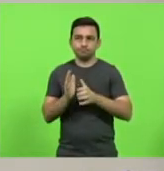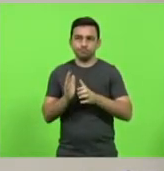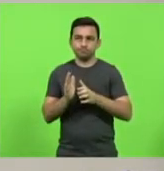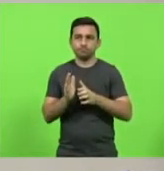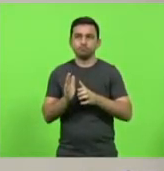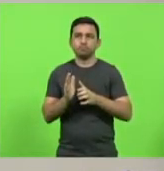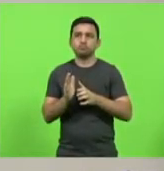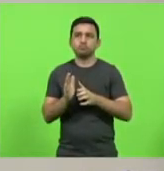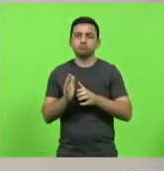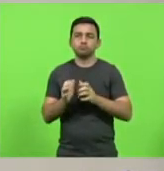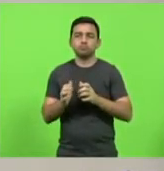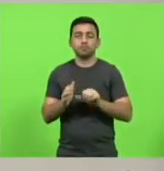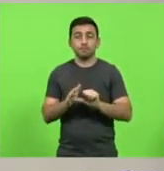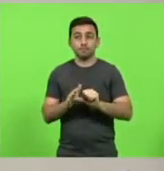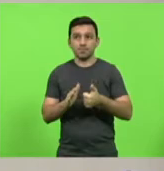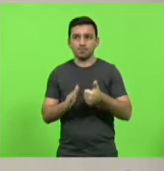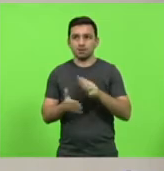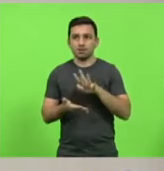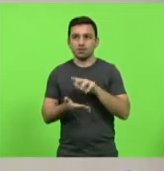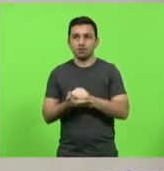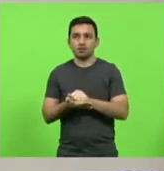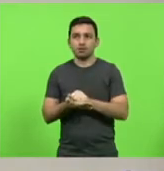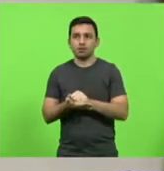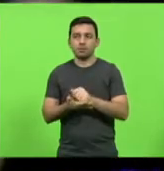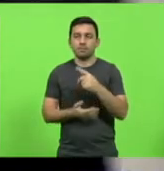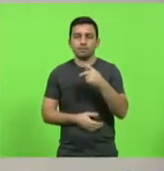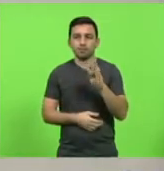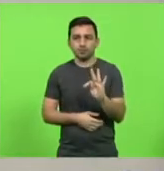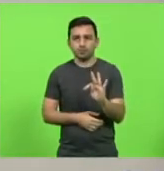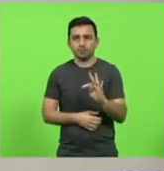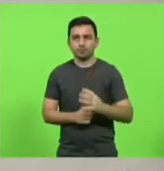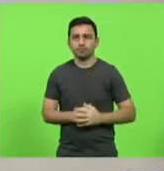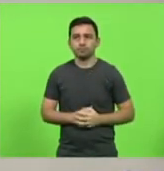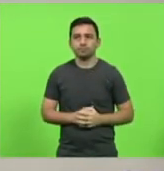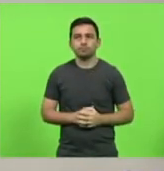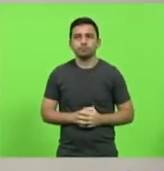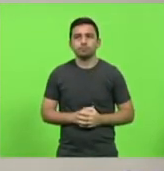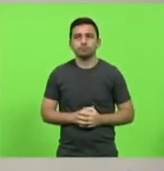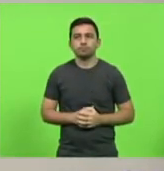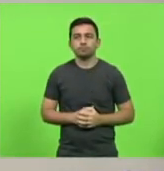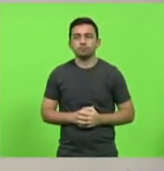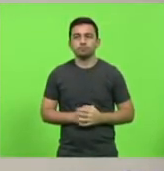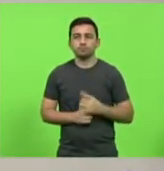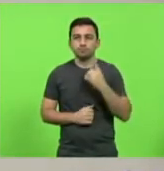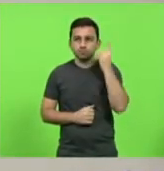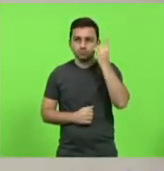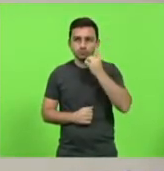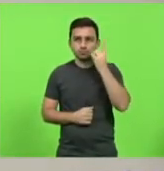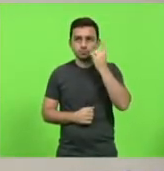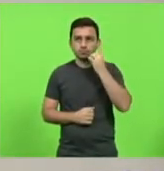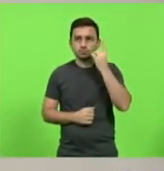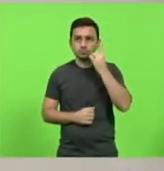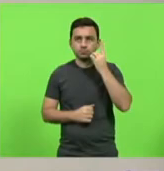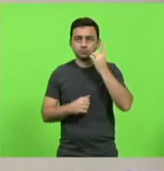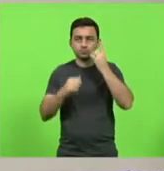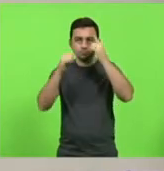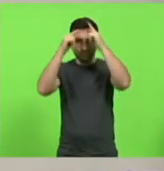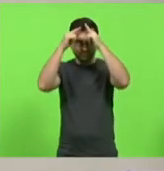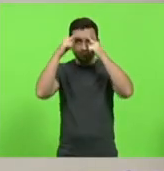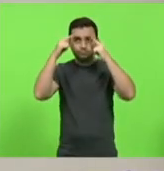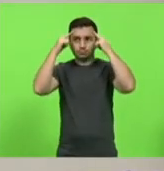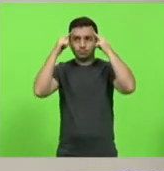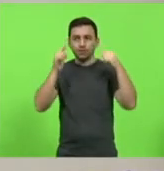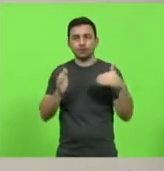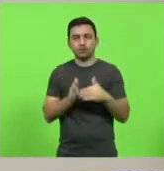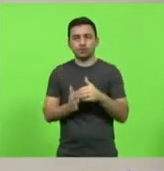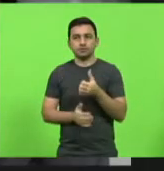primeiro partido inscrito no dia de hoje é o PT. Nosso deputado Neudi Sareta, por